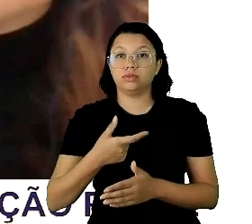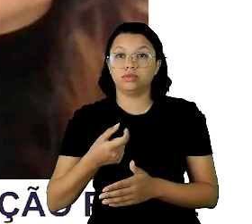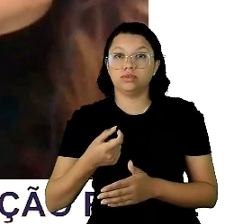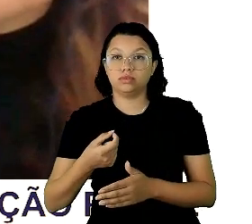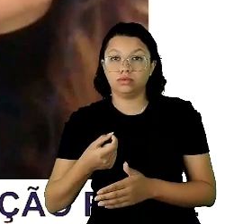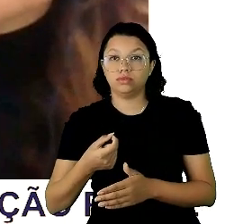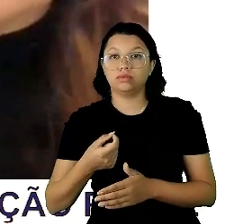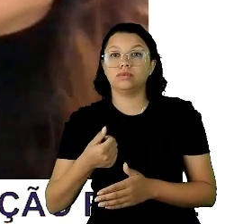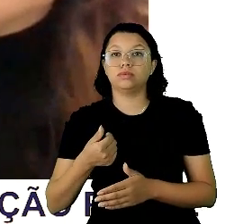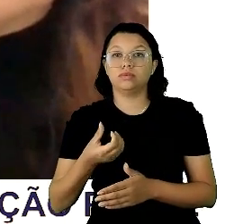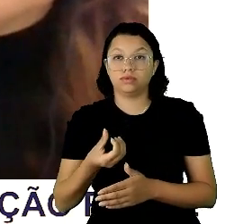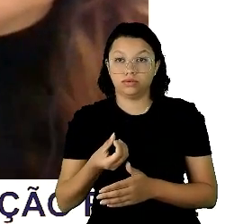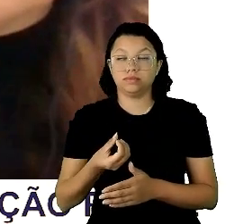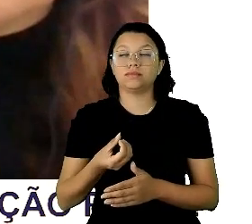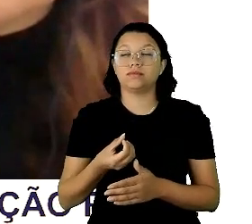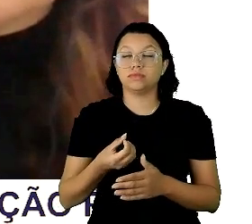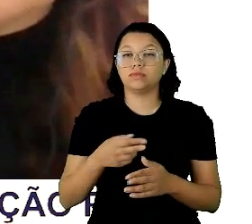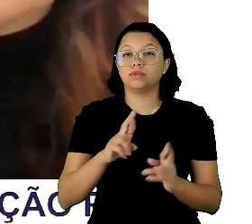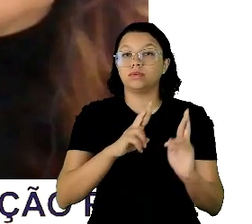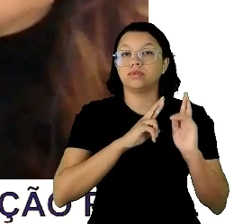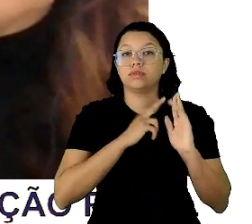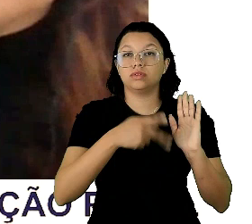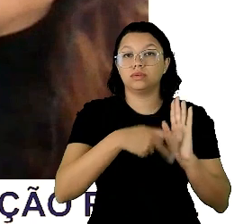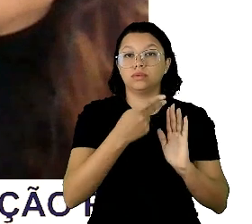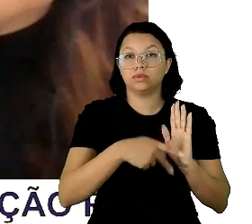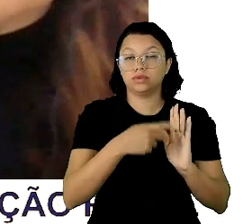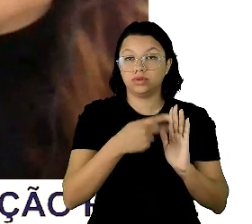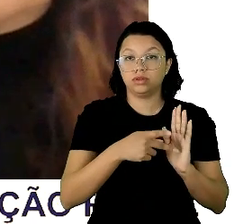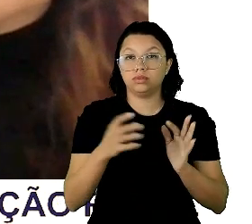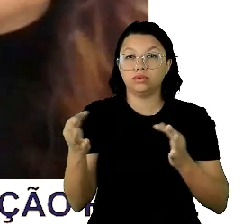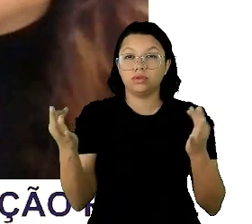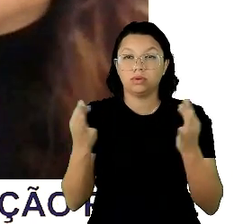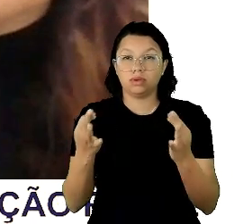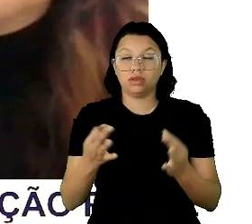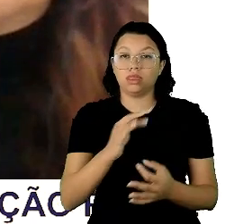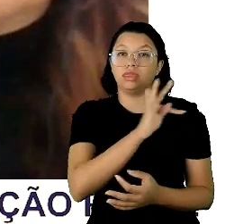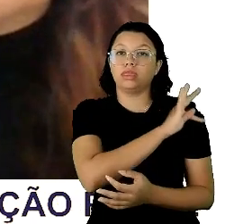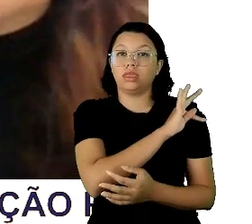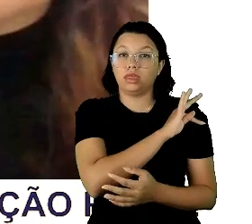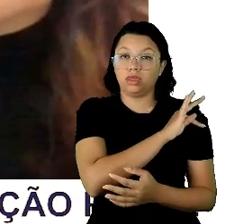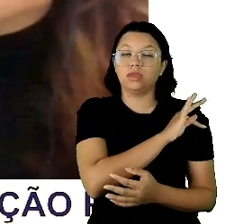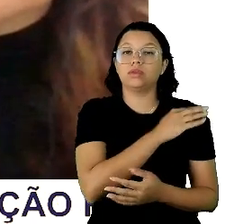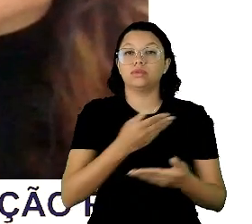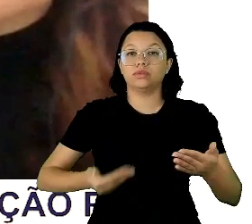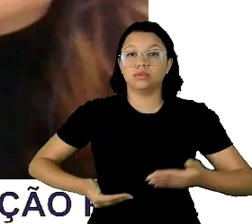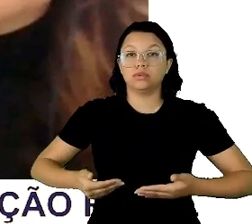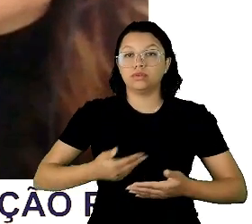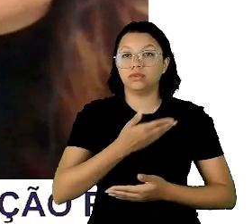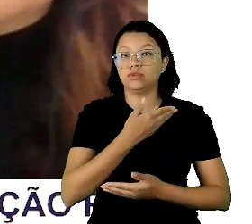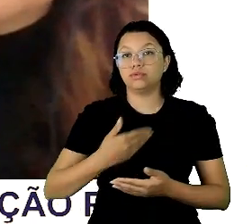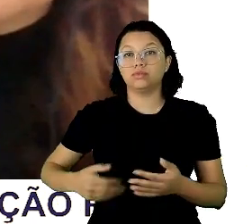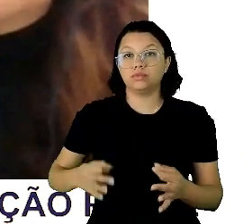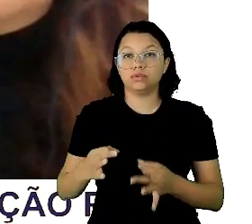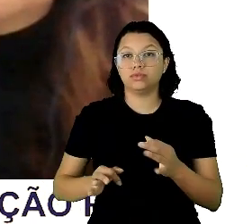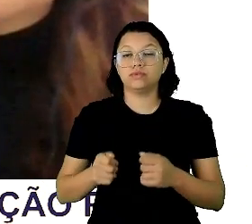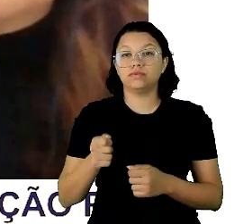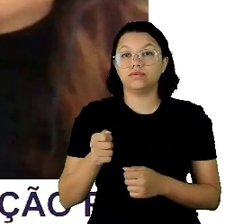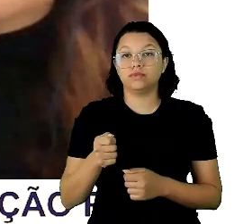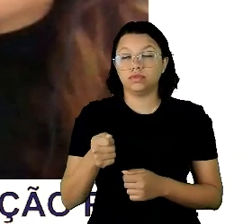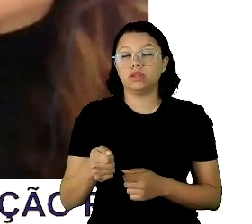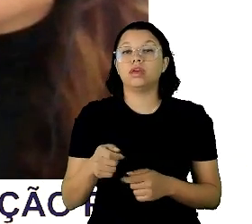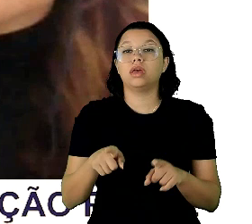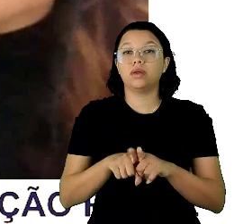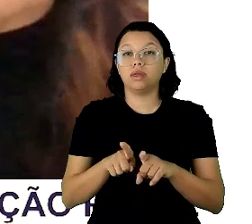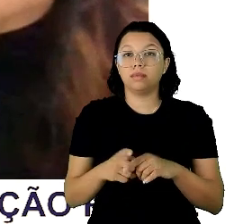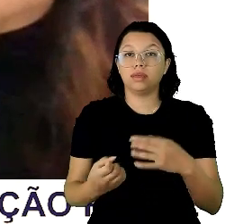de aperfeiçoamento técnico dos servidores públicos da Justiça Federal e também pela criação da revista Justiça